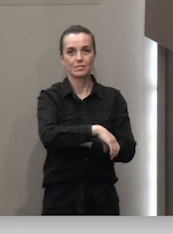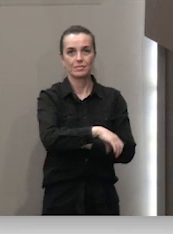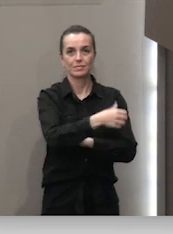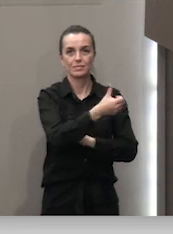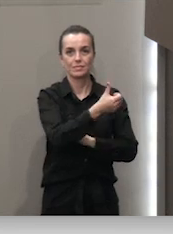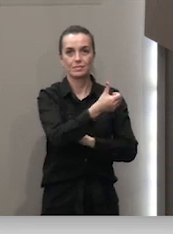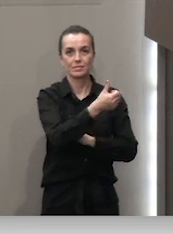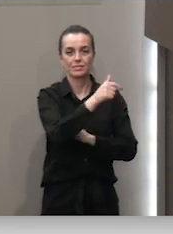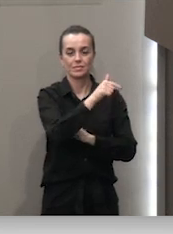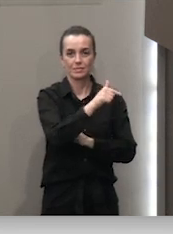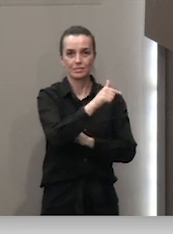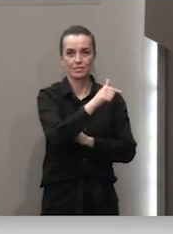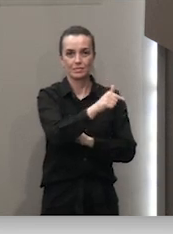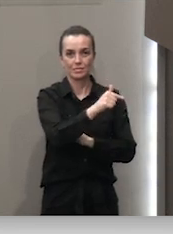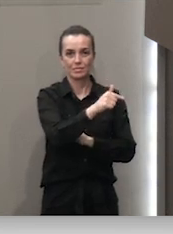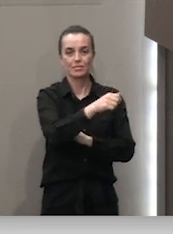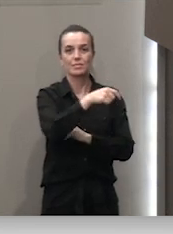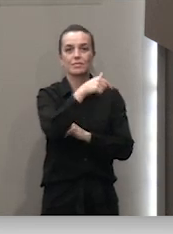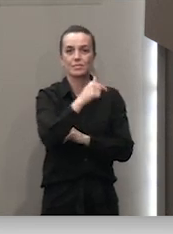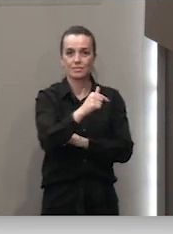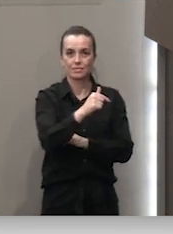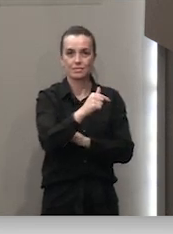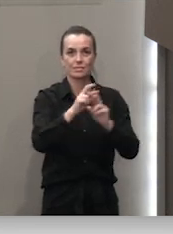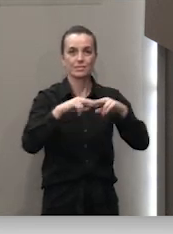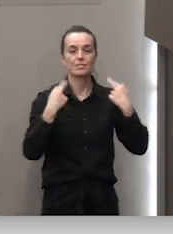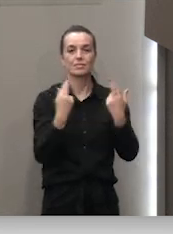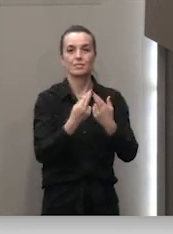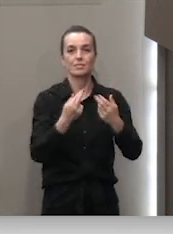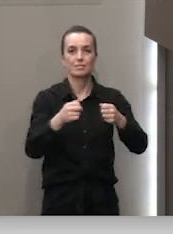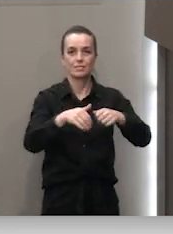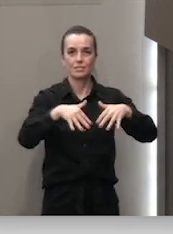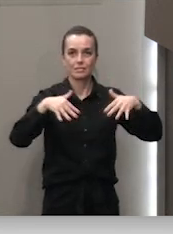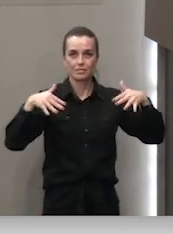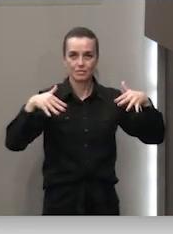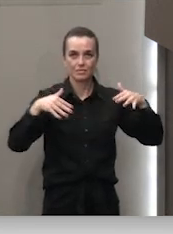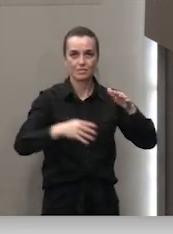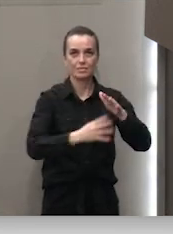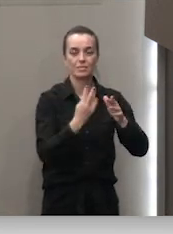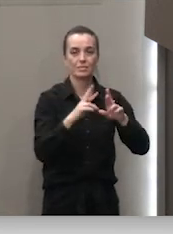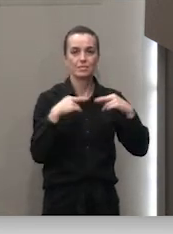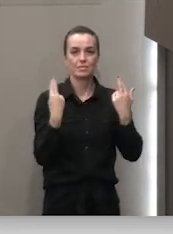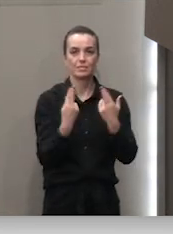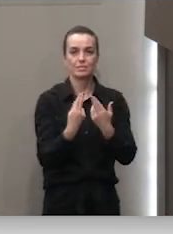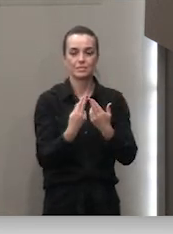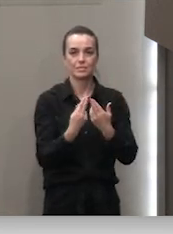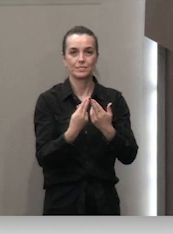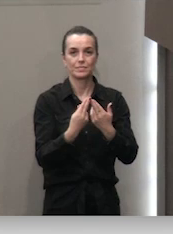77ª reunião plenária da 4ª sessão legislativa de 2024.